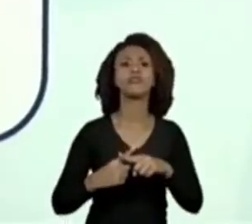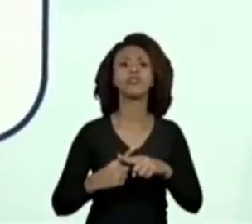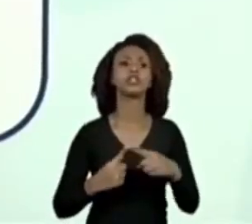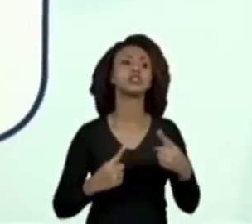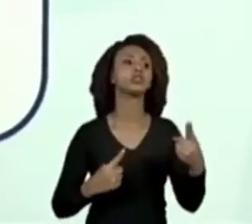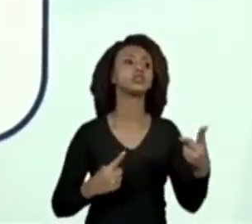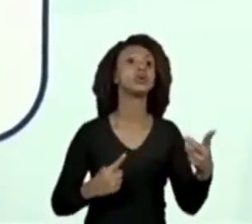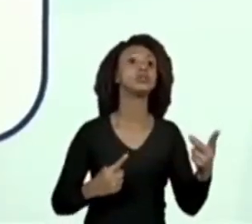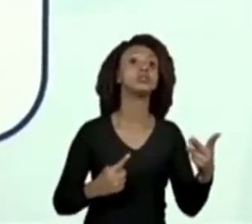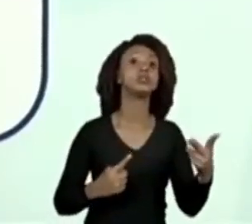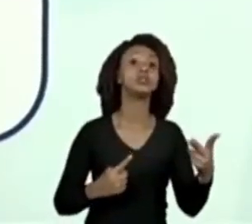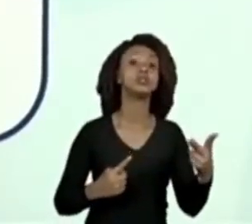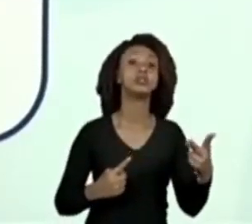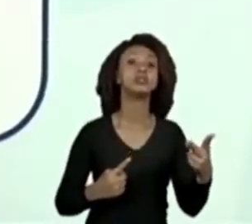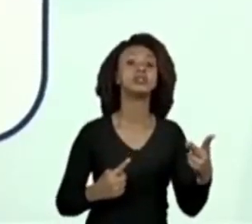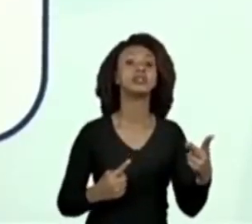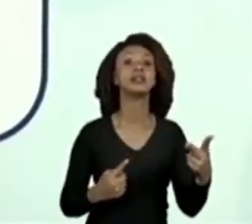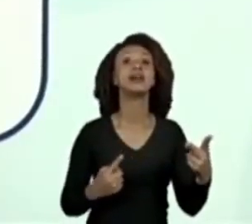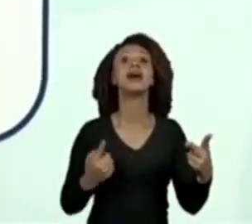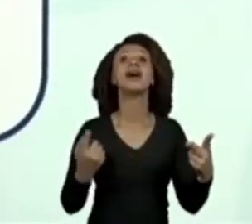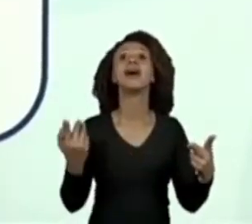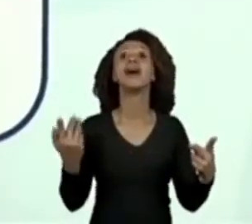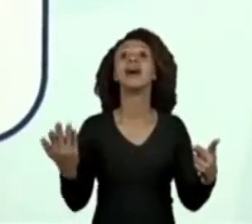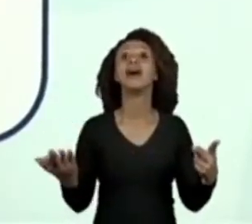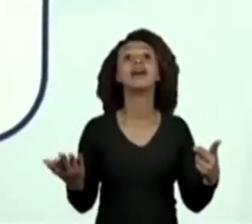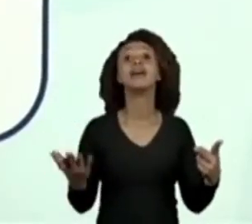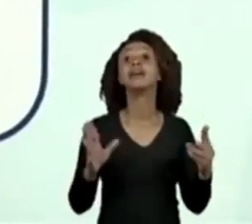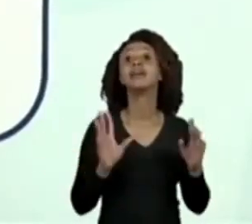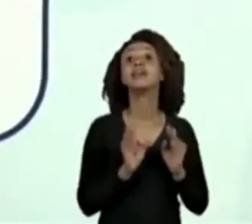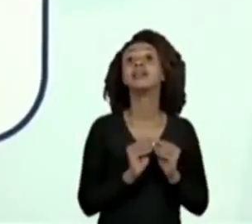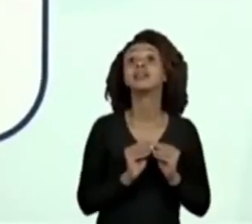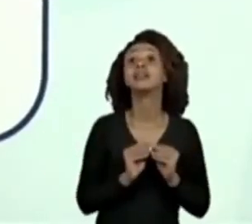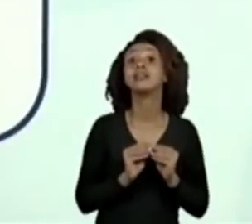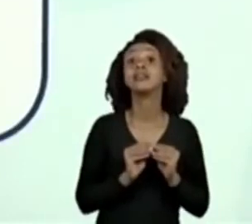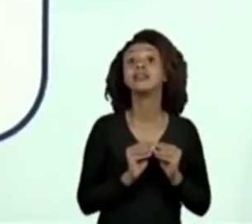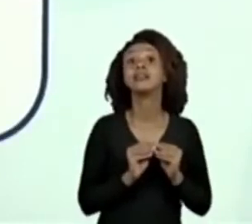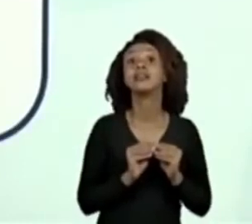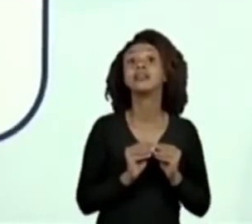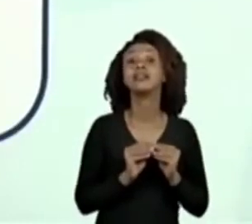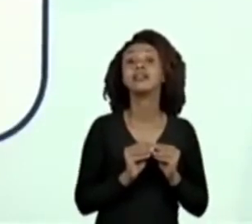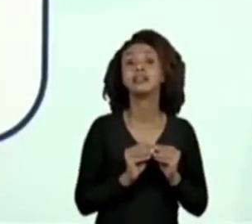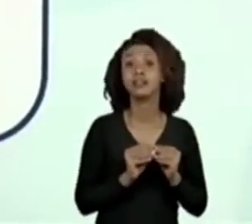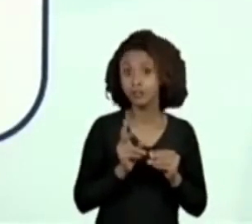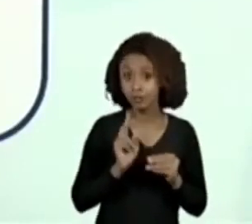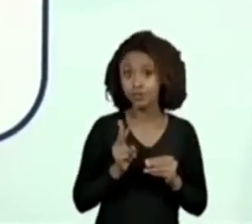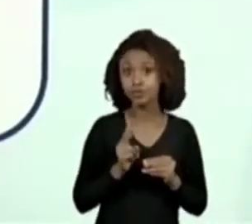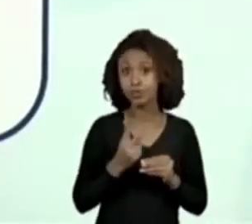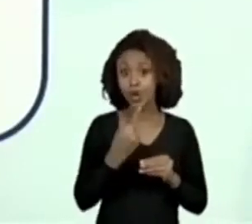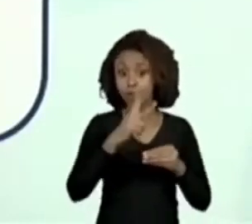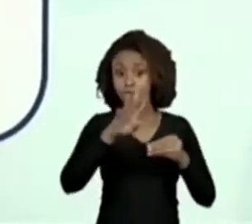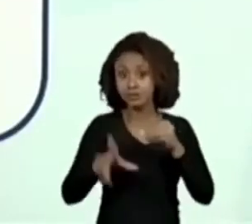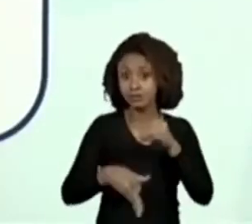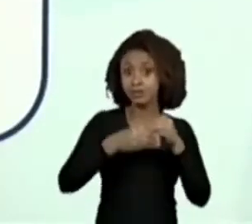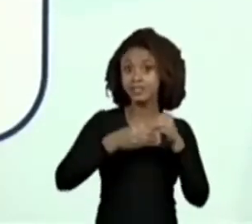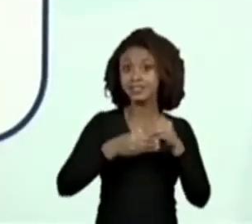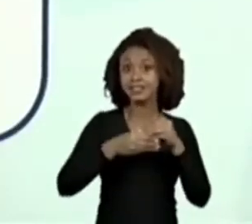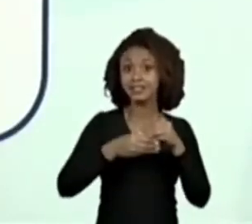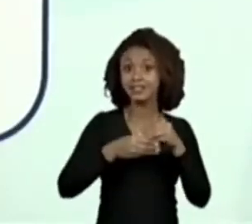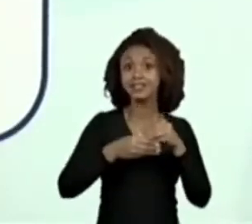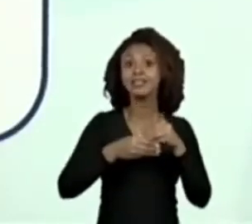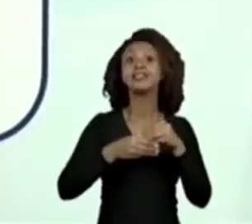12, aí, quanto que vai ser? Continua contando. Olha